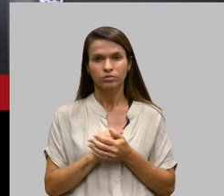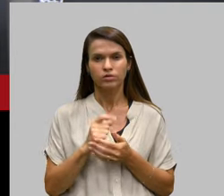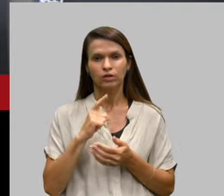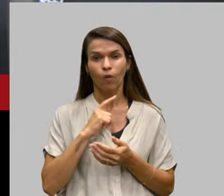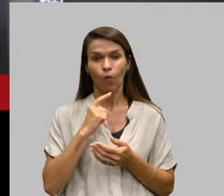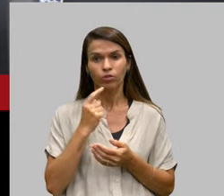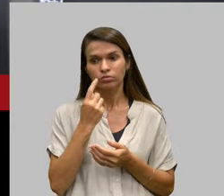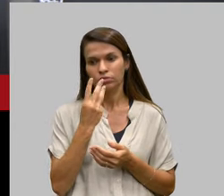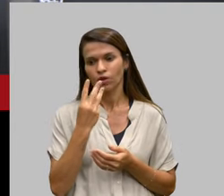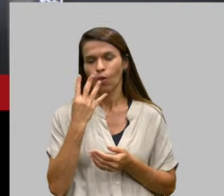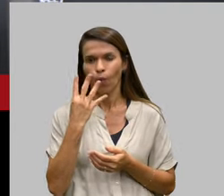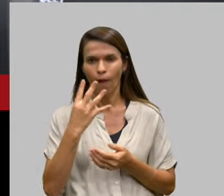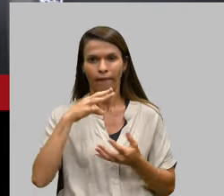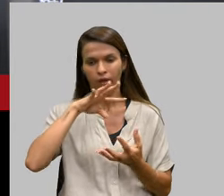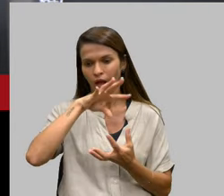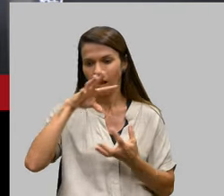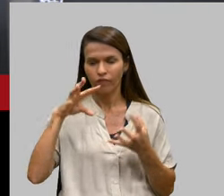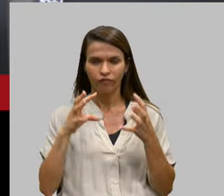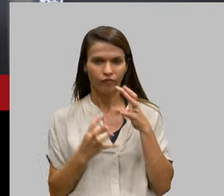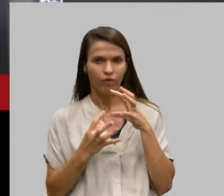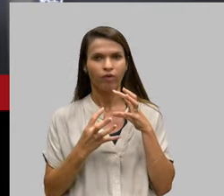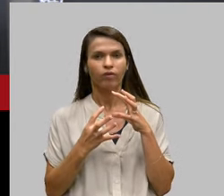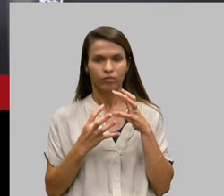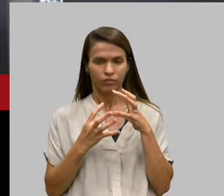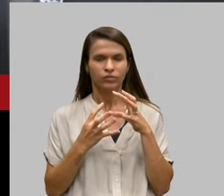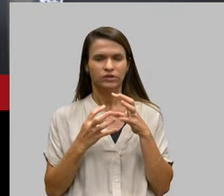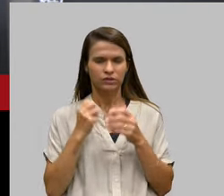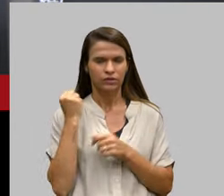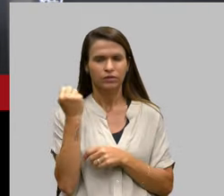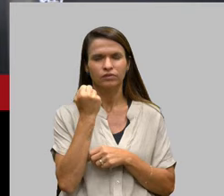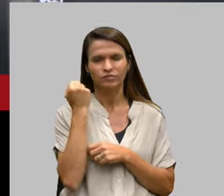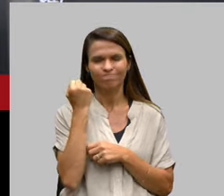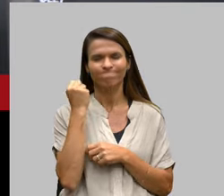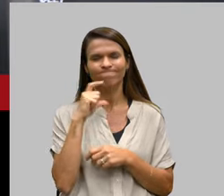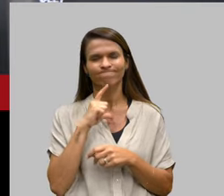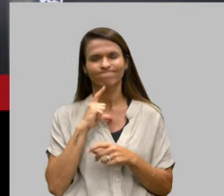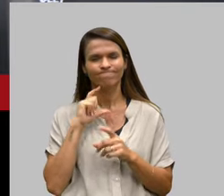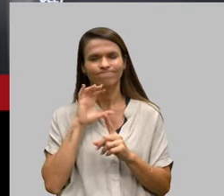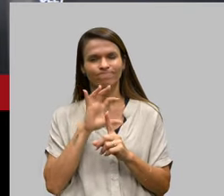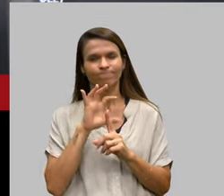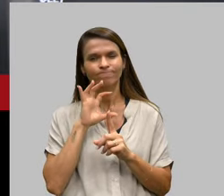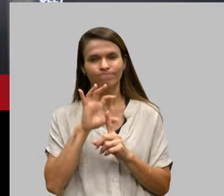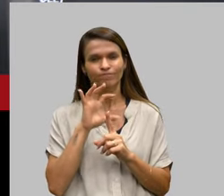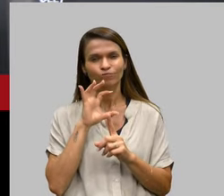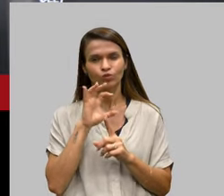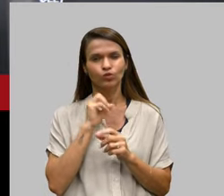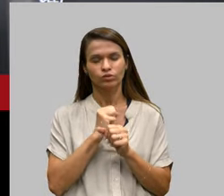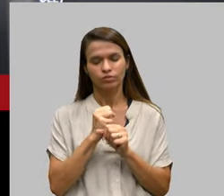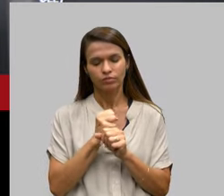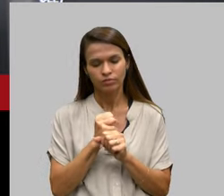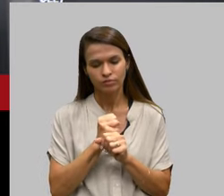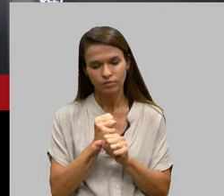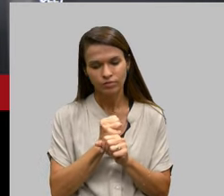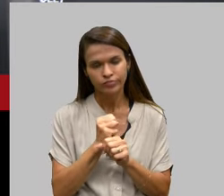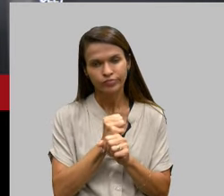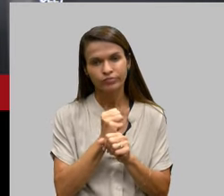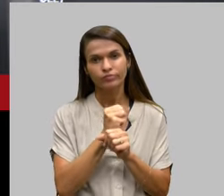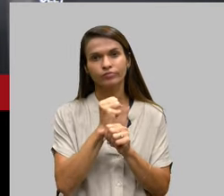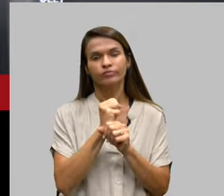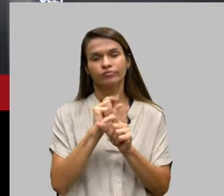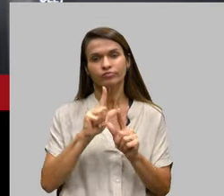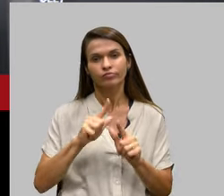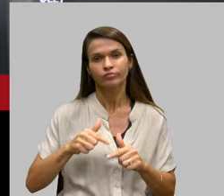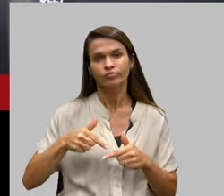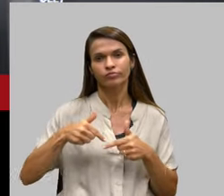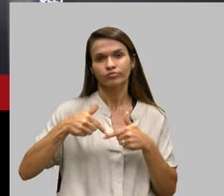previdenciárias gravíssimas e que geraram é anos afim com a mais de exercício de